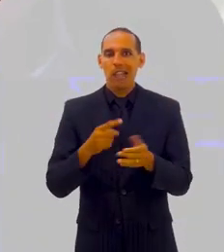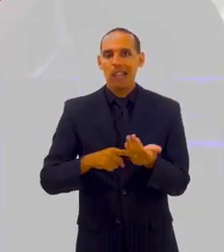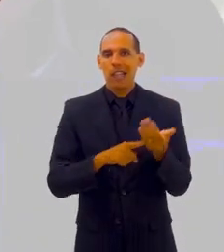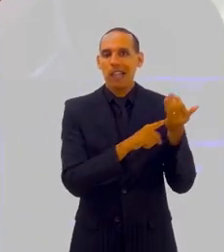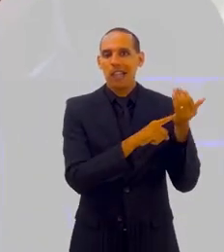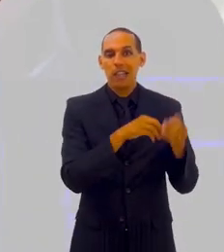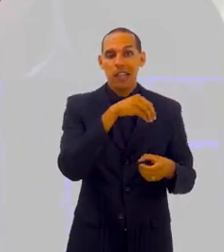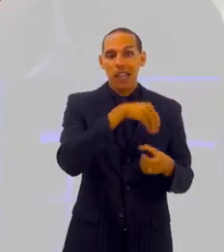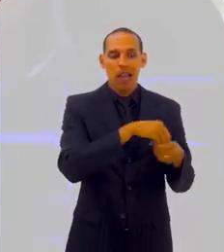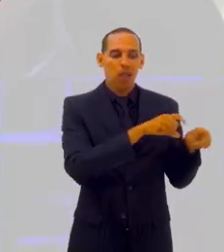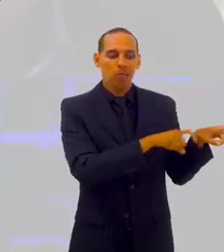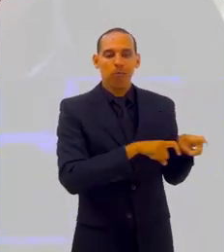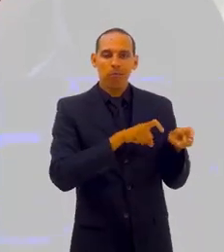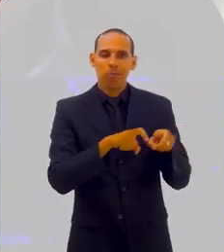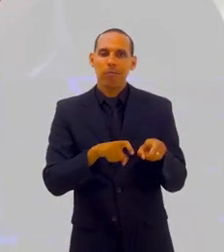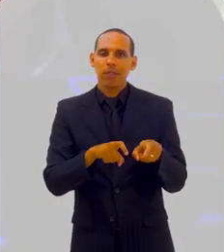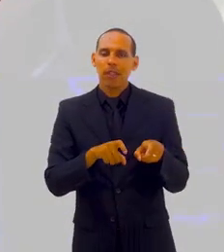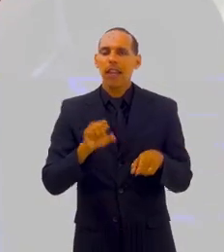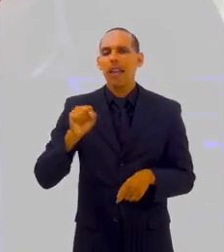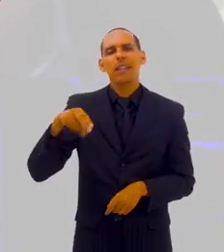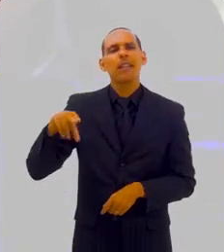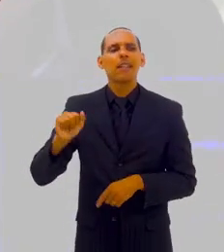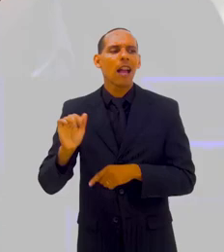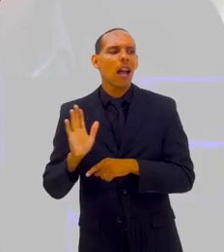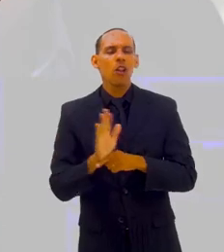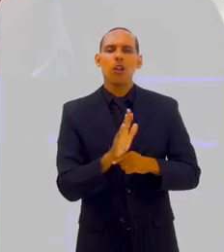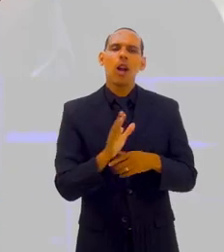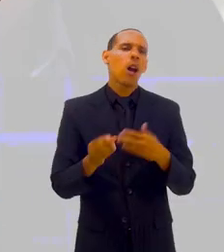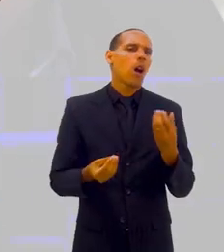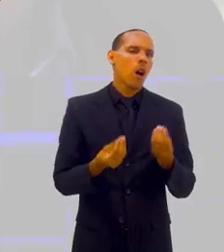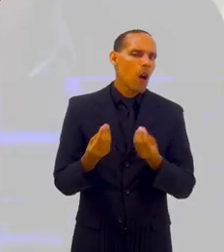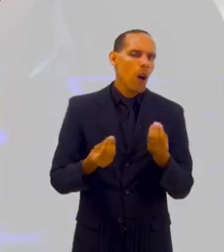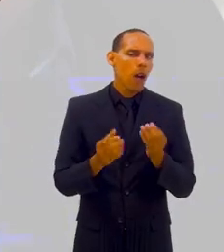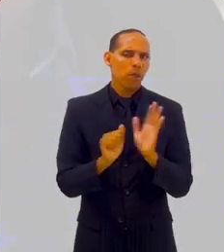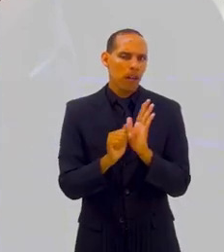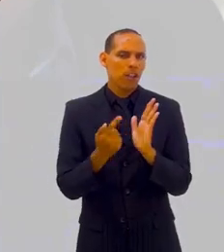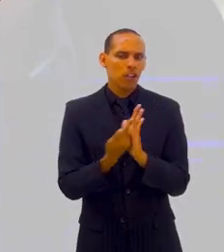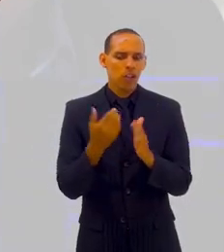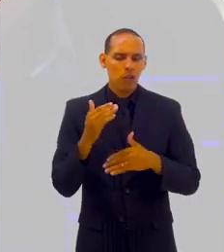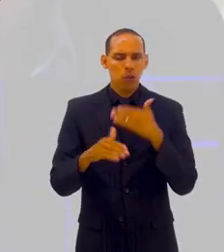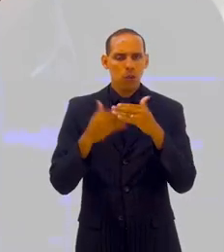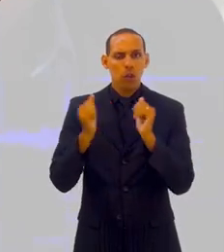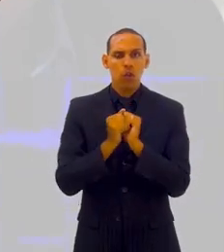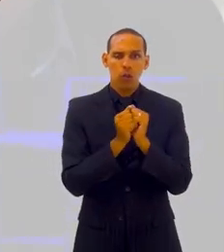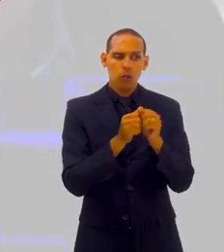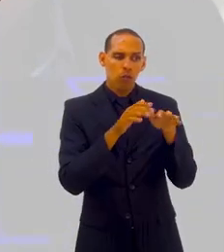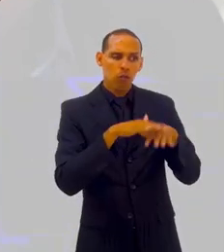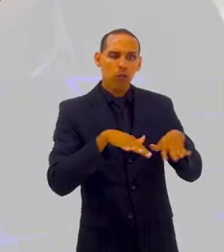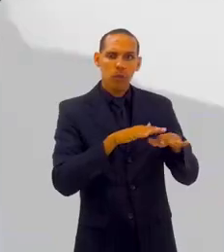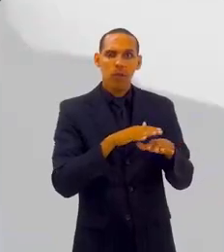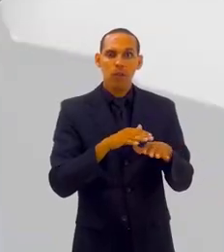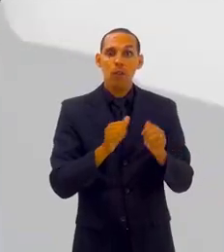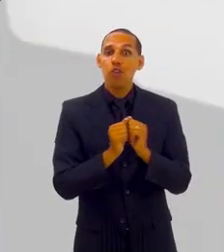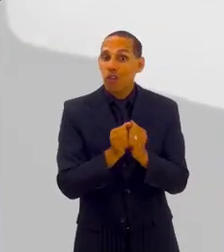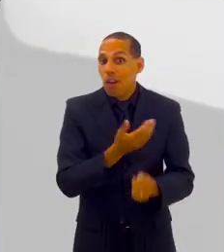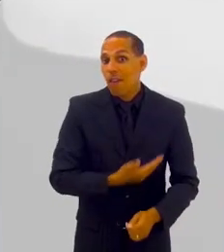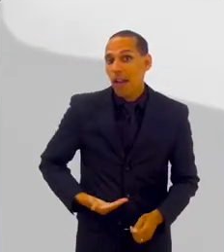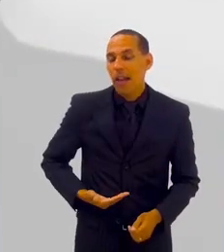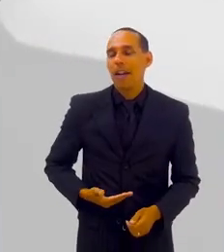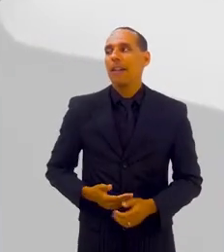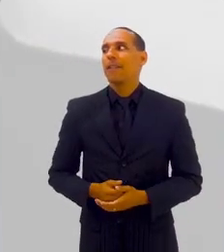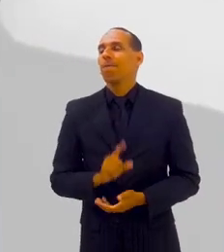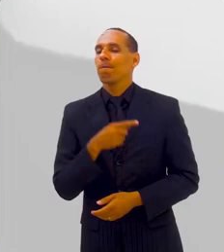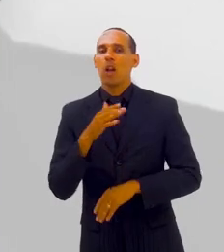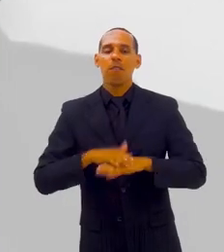a Essas tecnologias no campo como que é CNA pode ajudar na construção dessa agenda de desenvolvimento junto ao governo junto aos